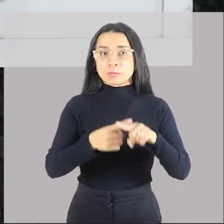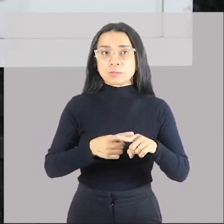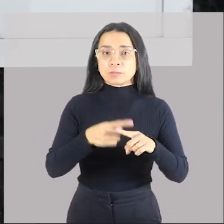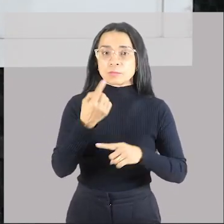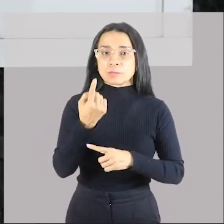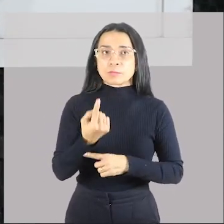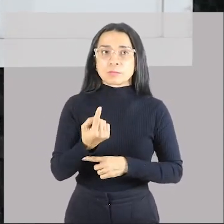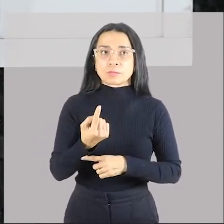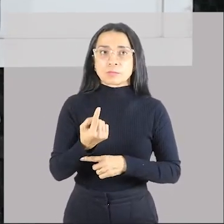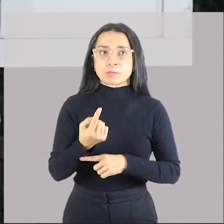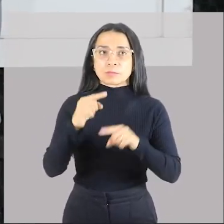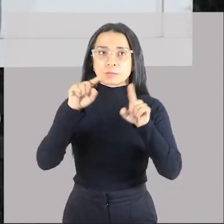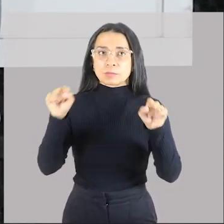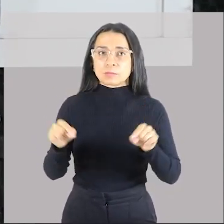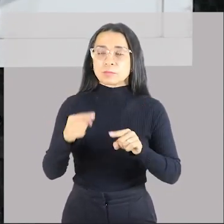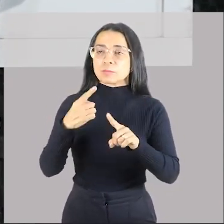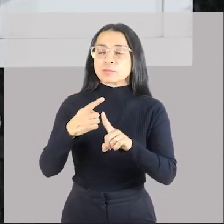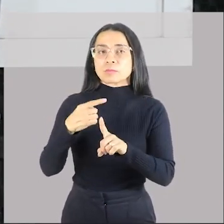mais I